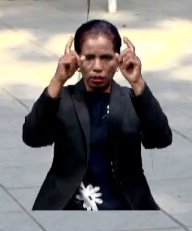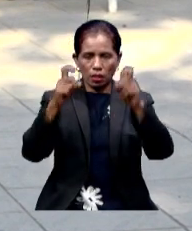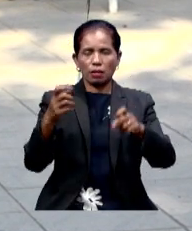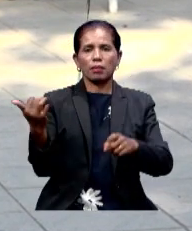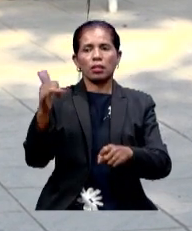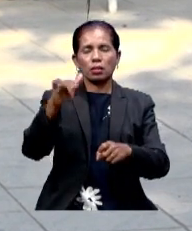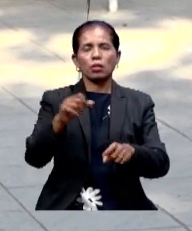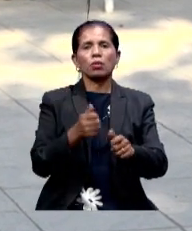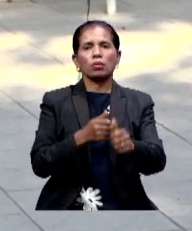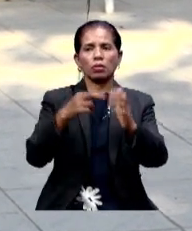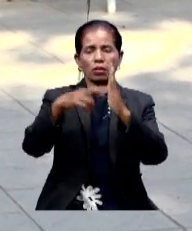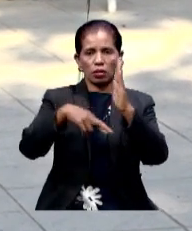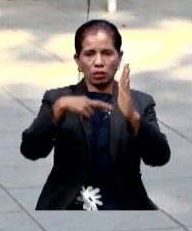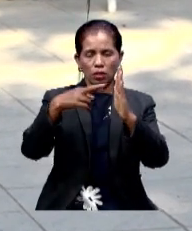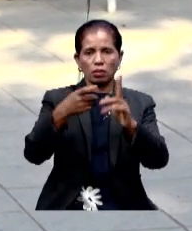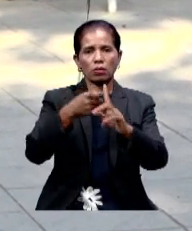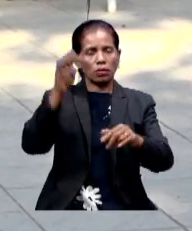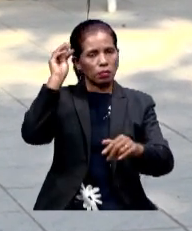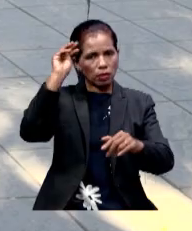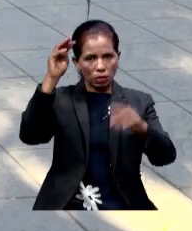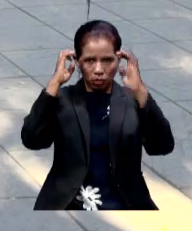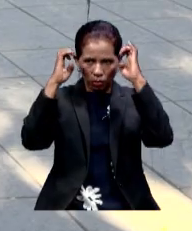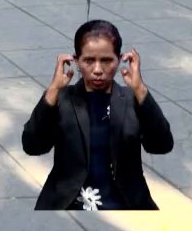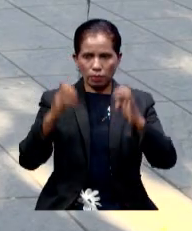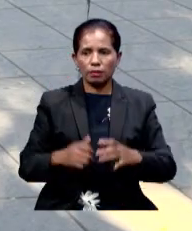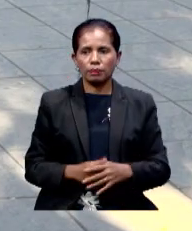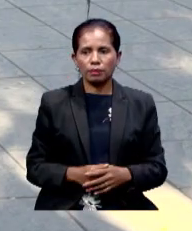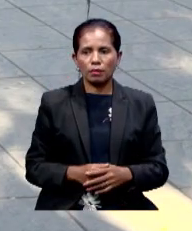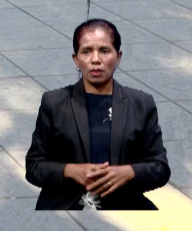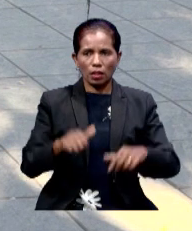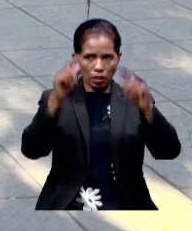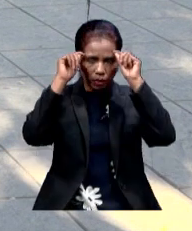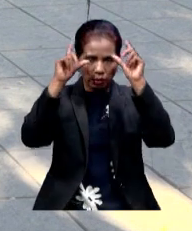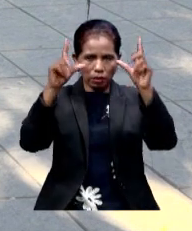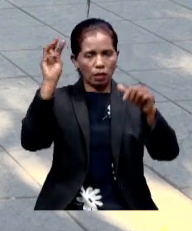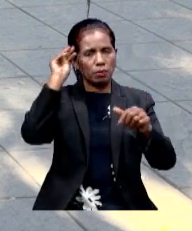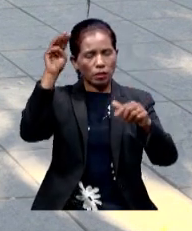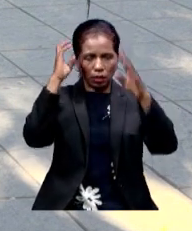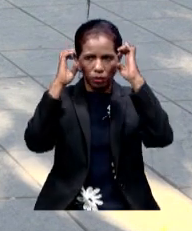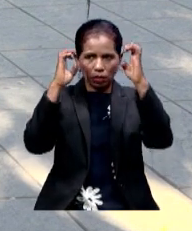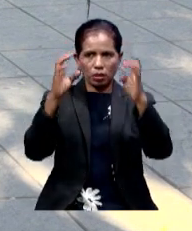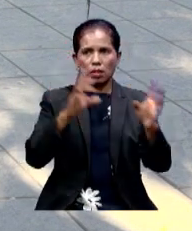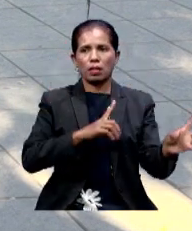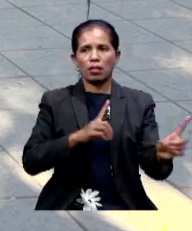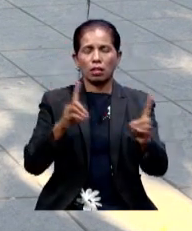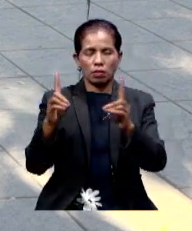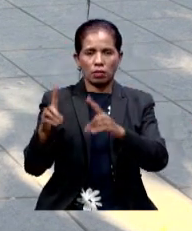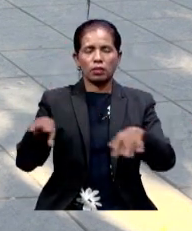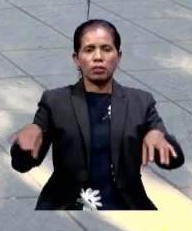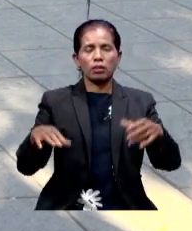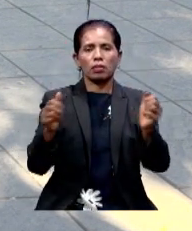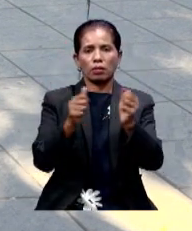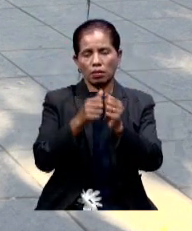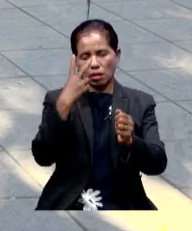tu regulamento husi Ministério da Educação. E a Timor-Leste, Ministério da Educação implementa sistema